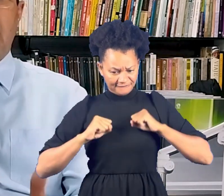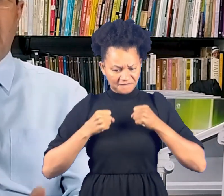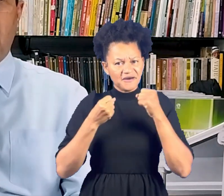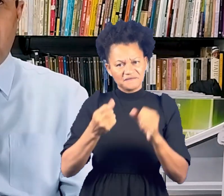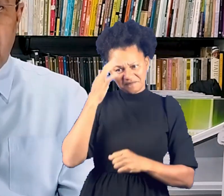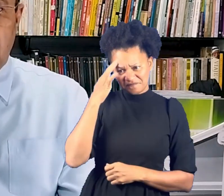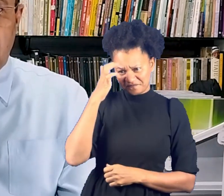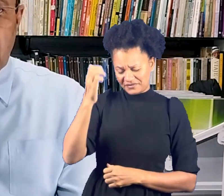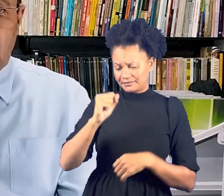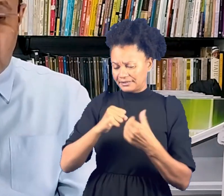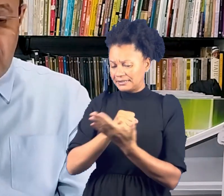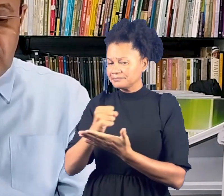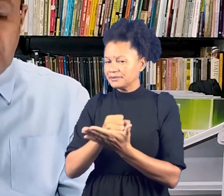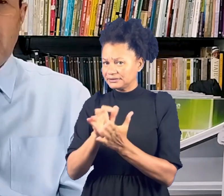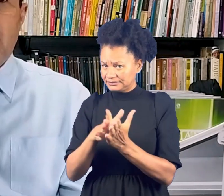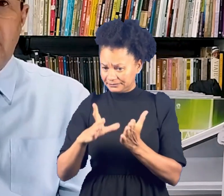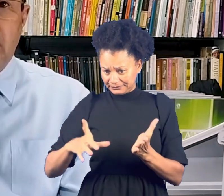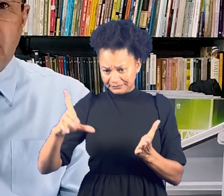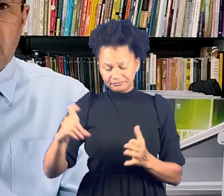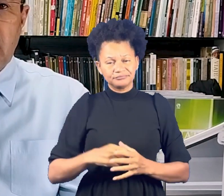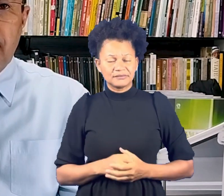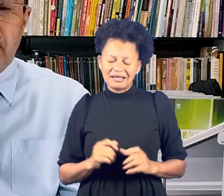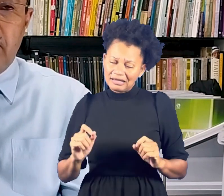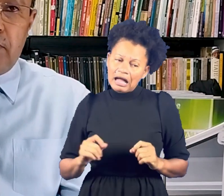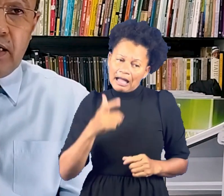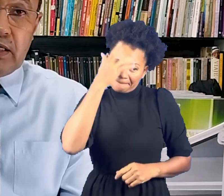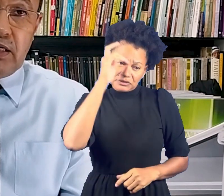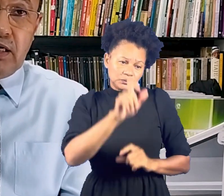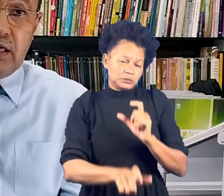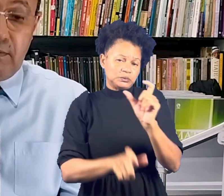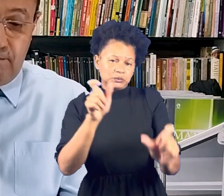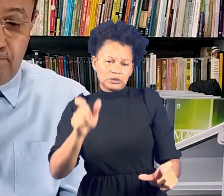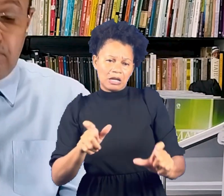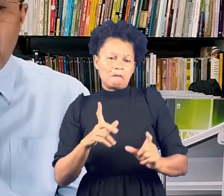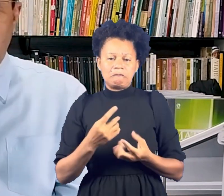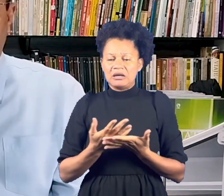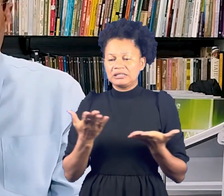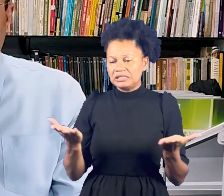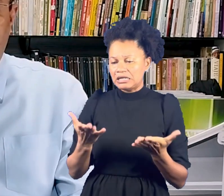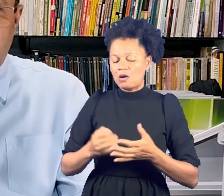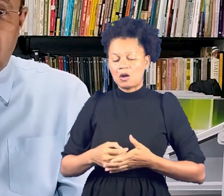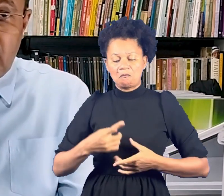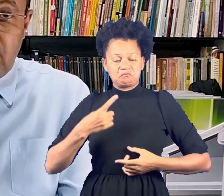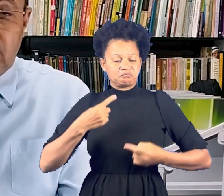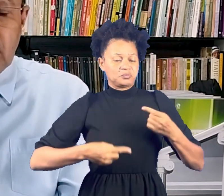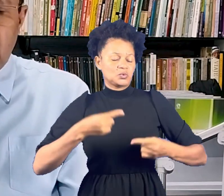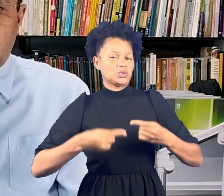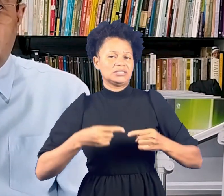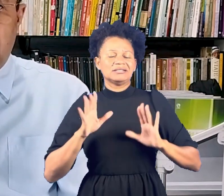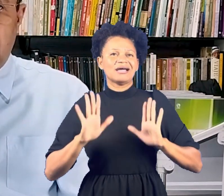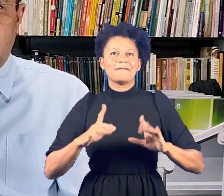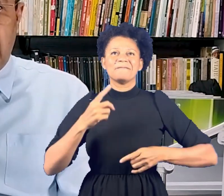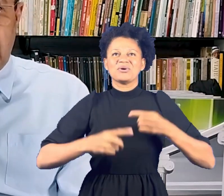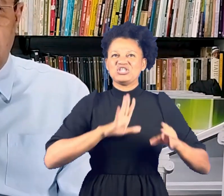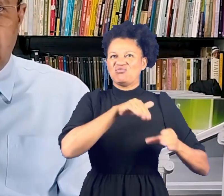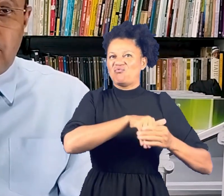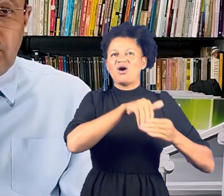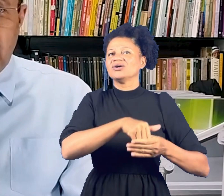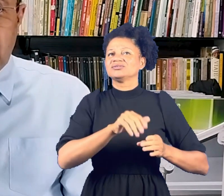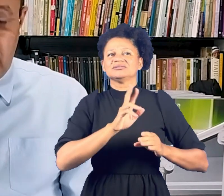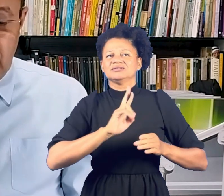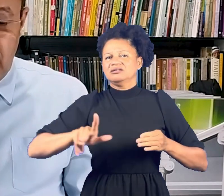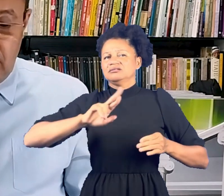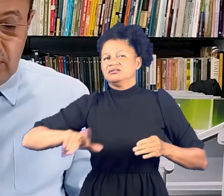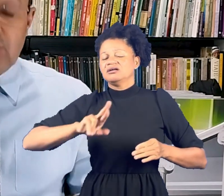para aqueles que defendem os princípios bíblicos, né? Para quem é político no Evangelho, eu estou falando da